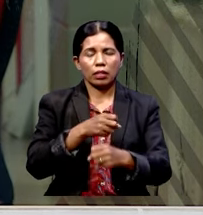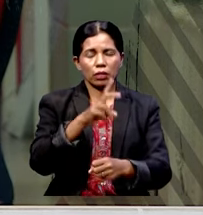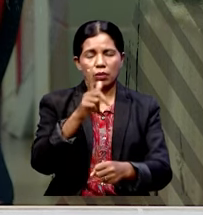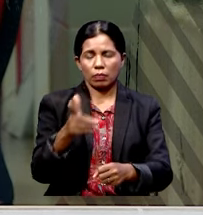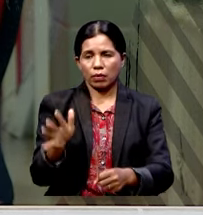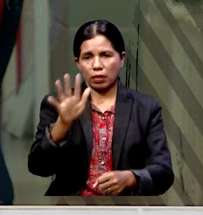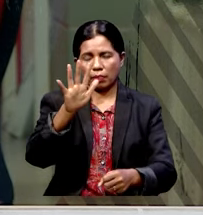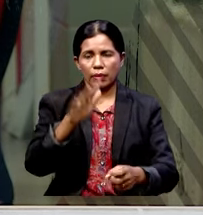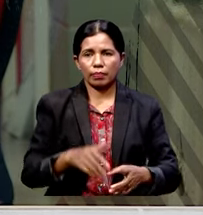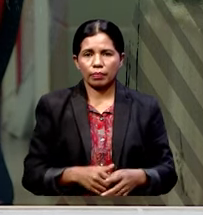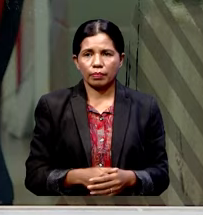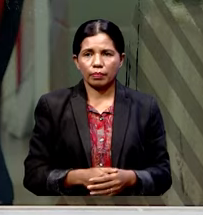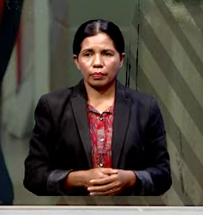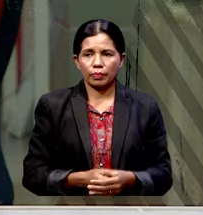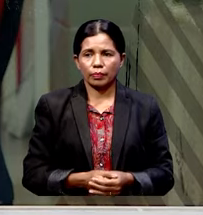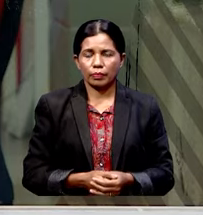Lima.